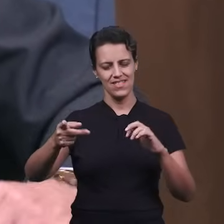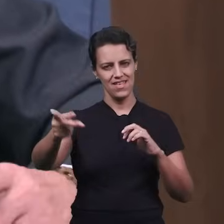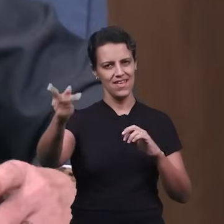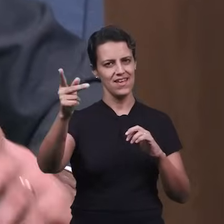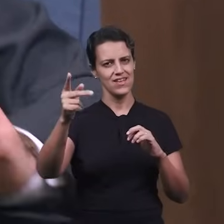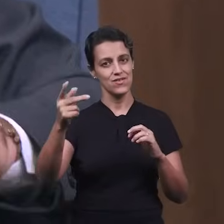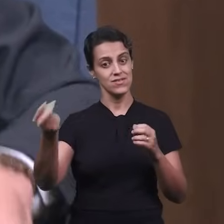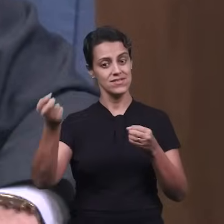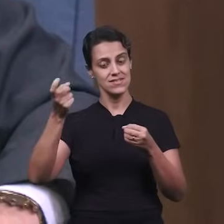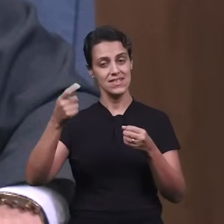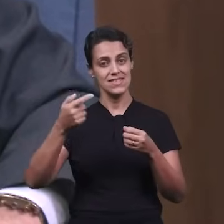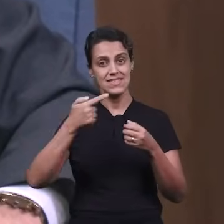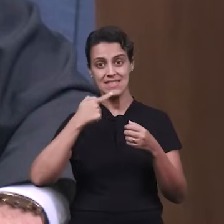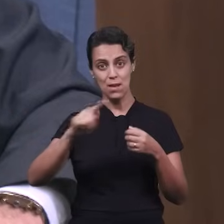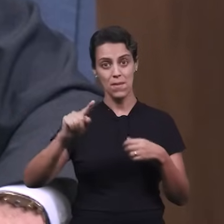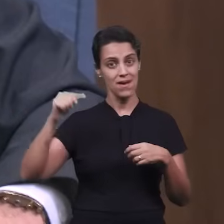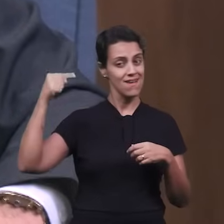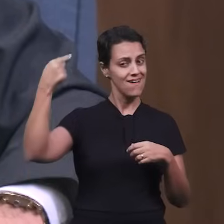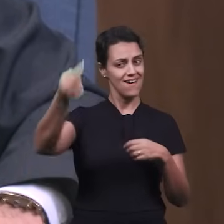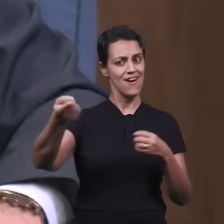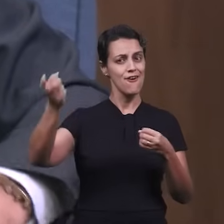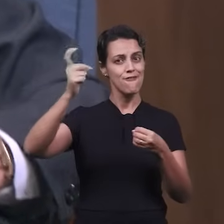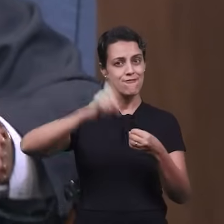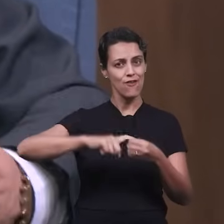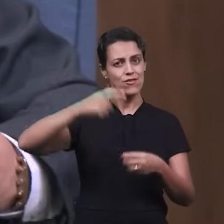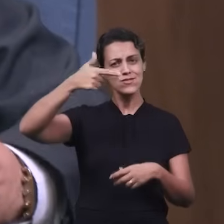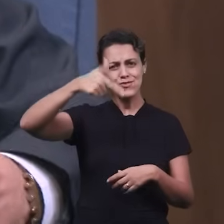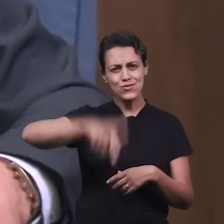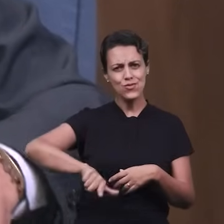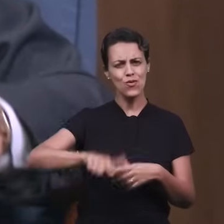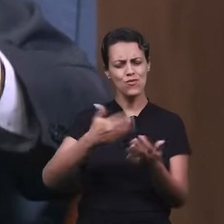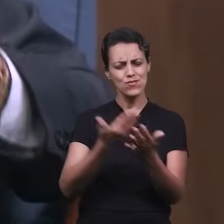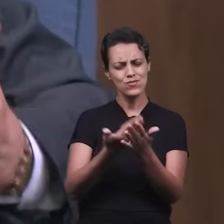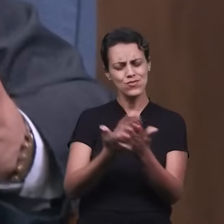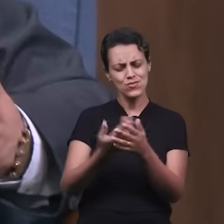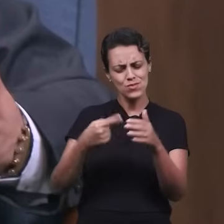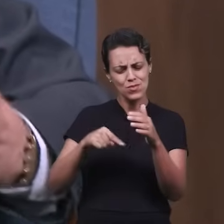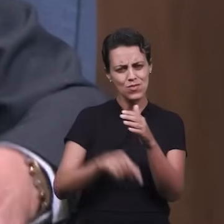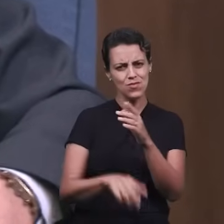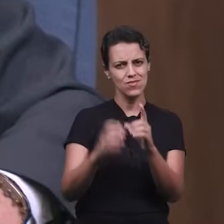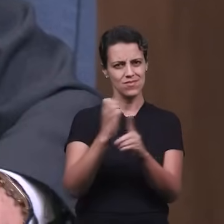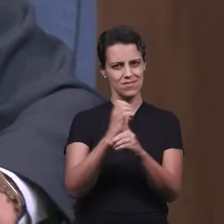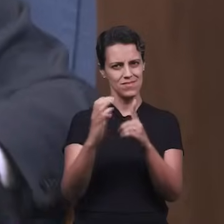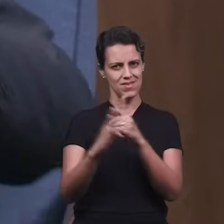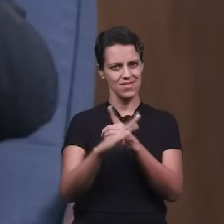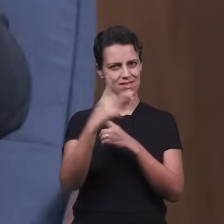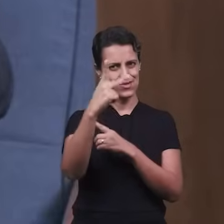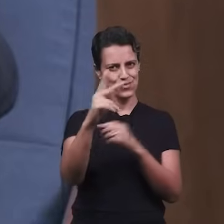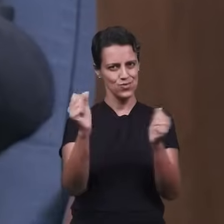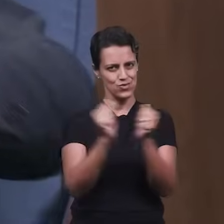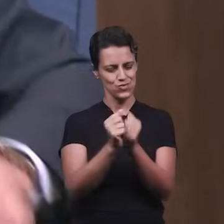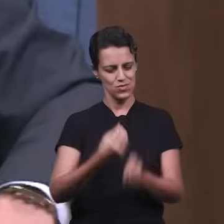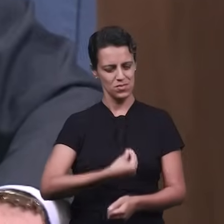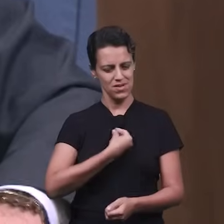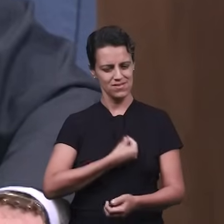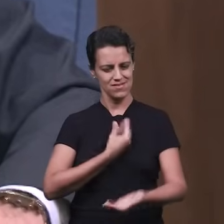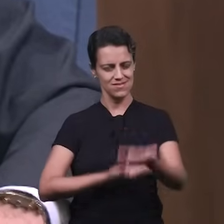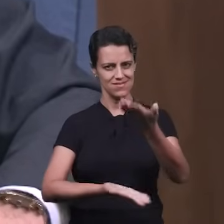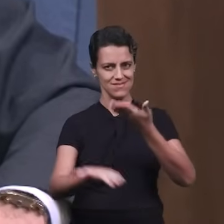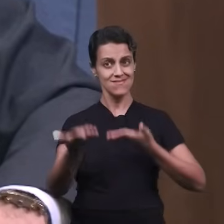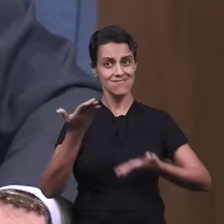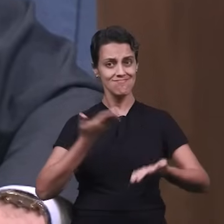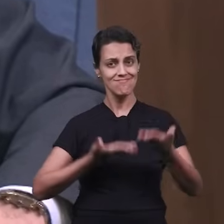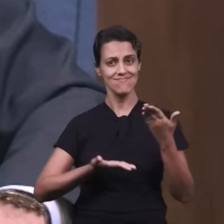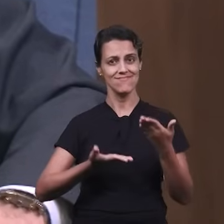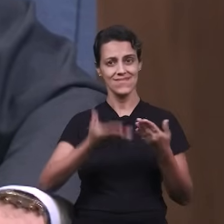Na semana que vem, se Deus quiser, a gente volta com mais um programa, aprofundando a Escola Bíblica Dominical e com a sua participação. Esse programa